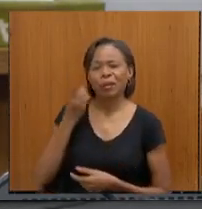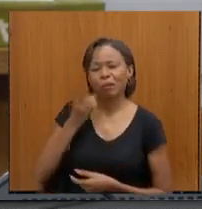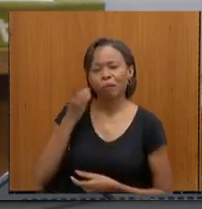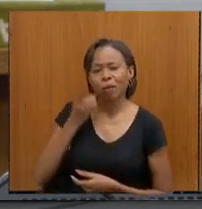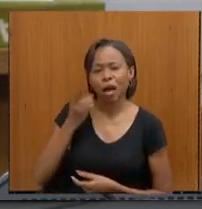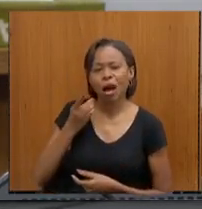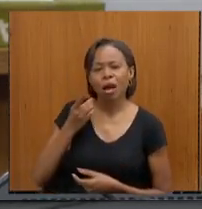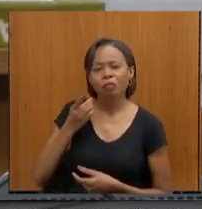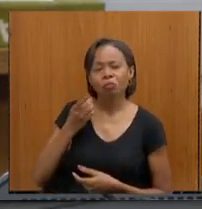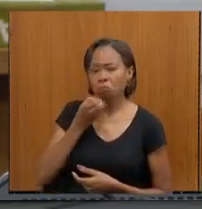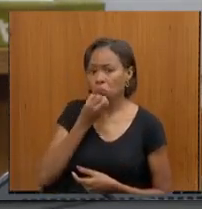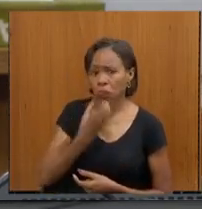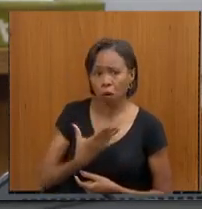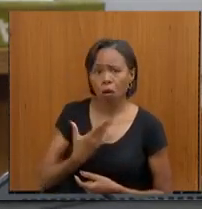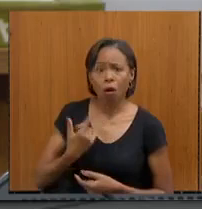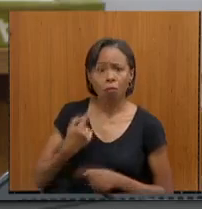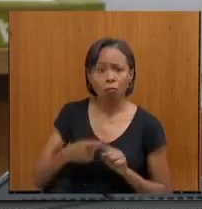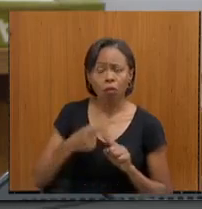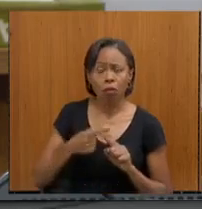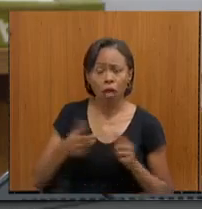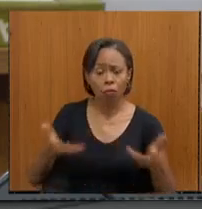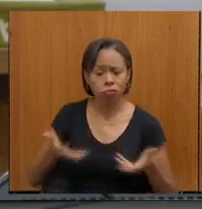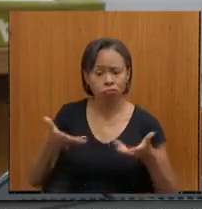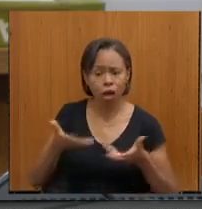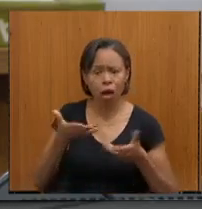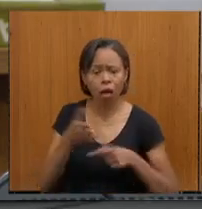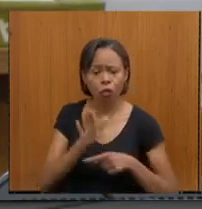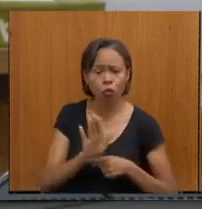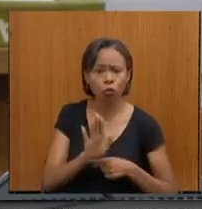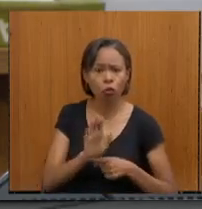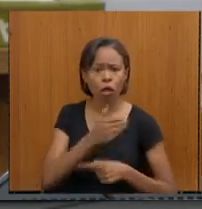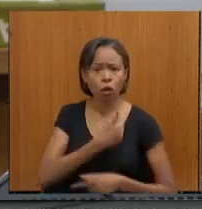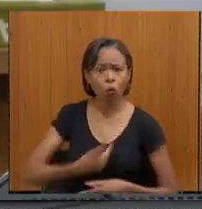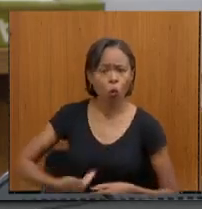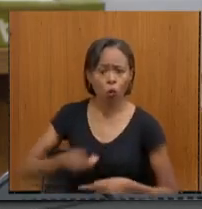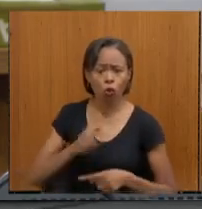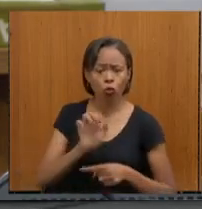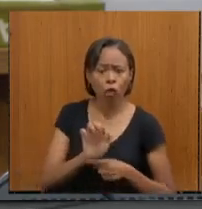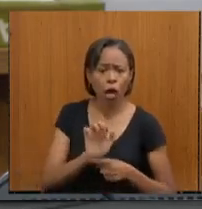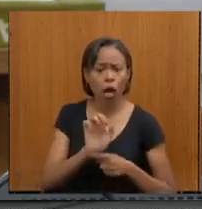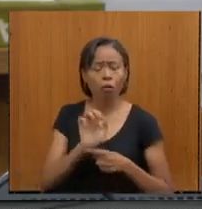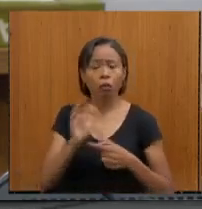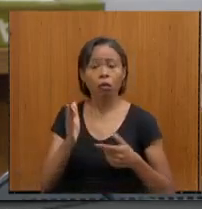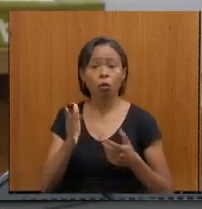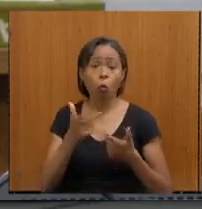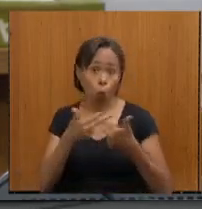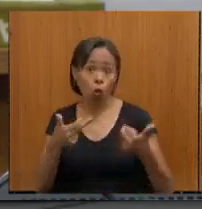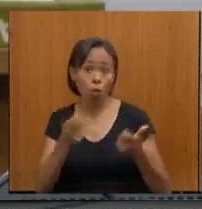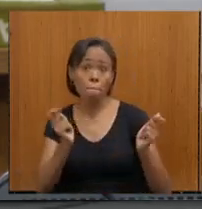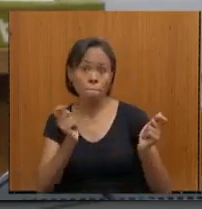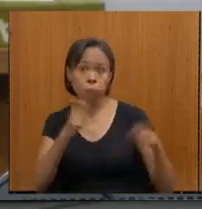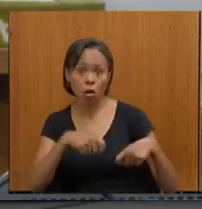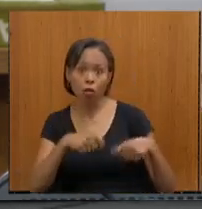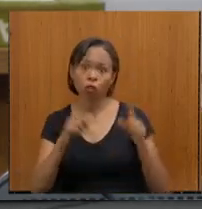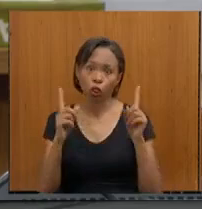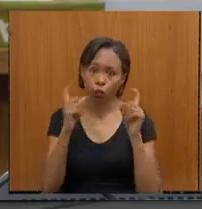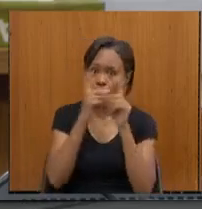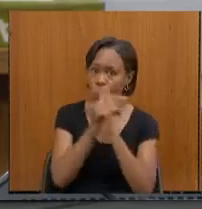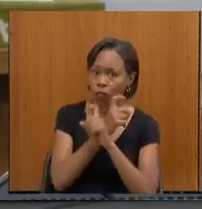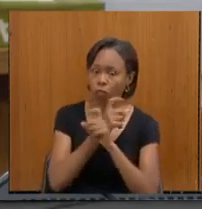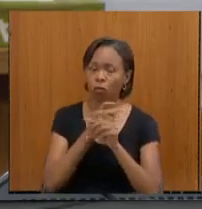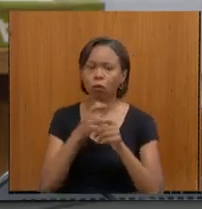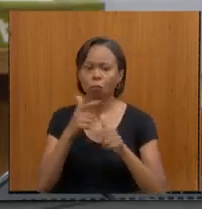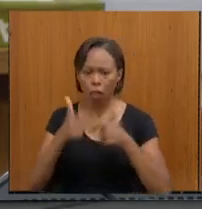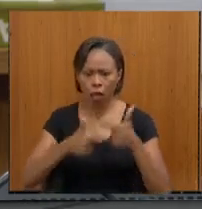o estado você faz coisas impossible coisas possíveis edifícios da que acontece através do trabalho